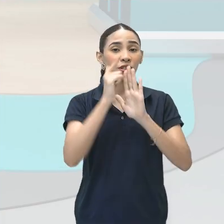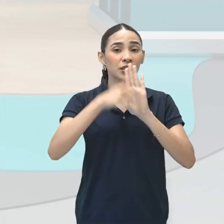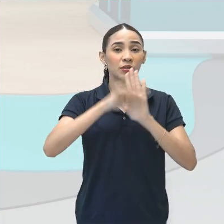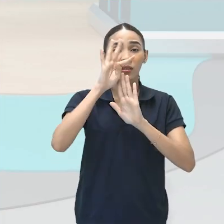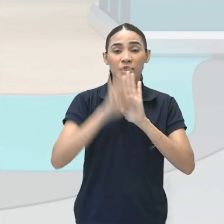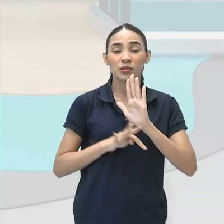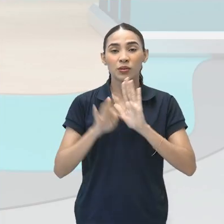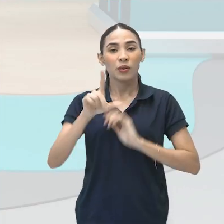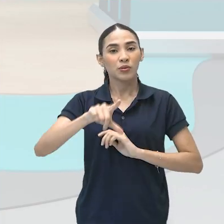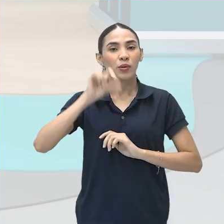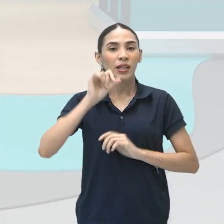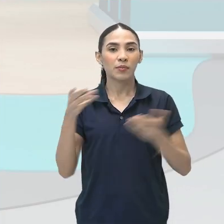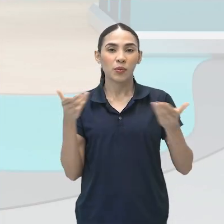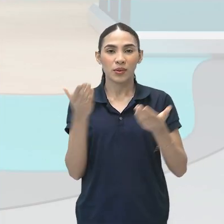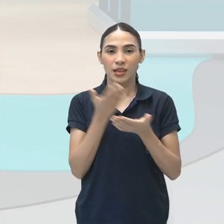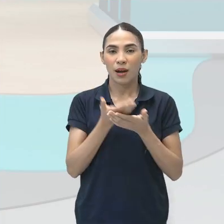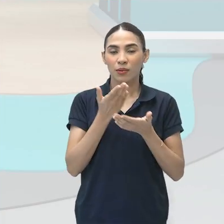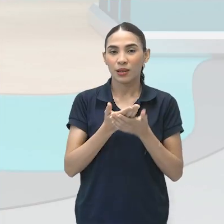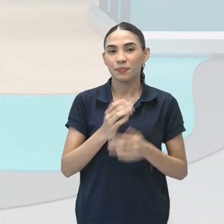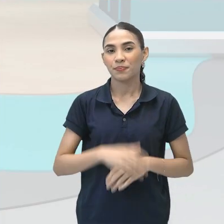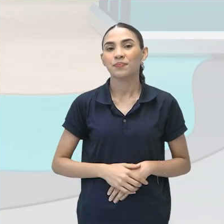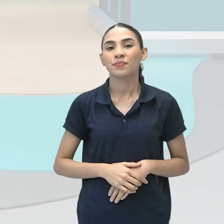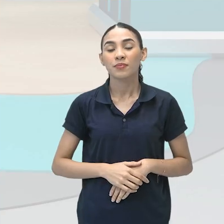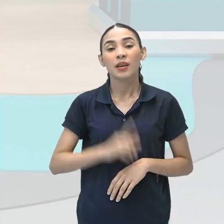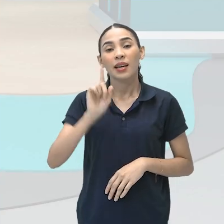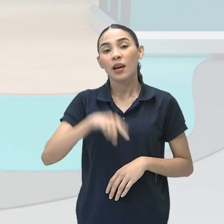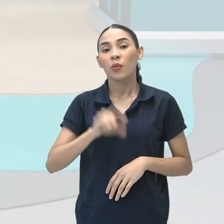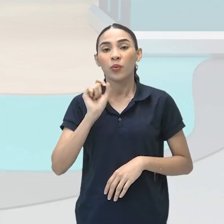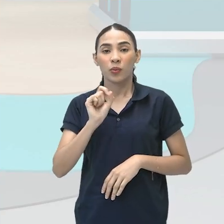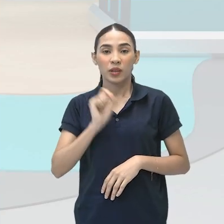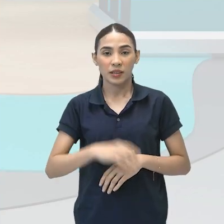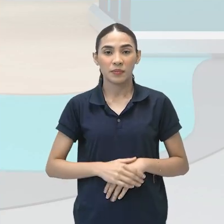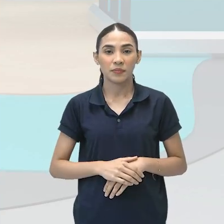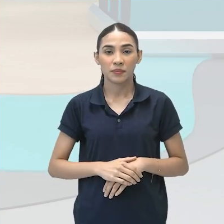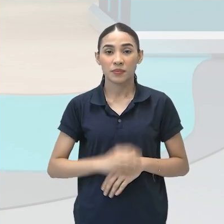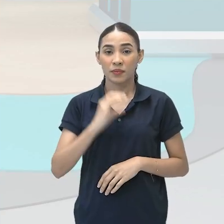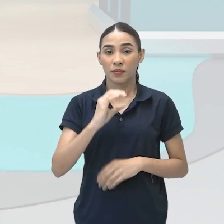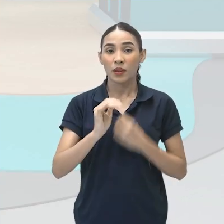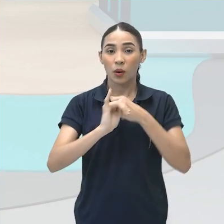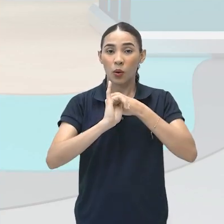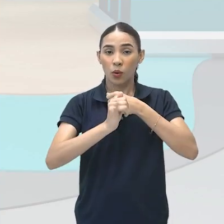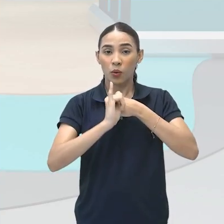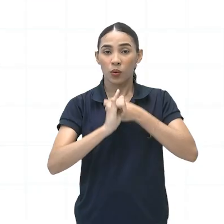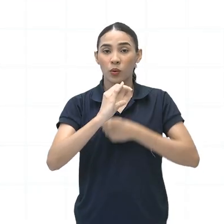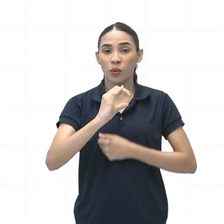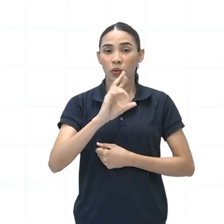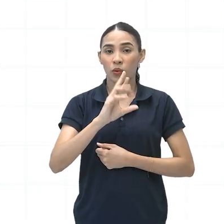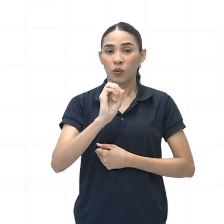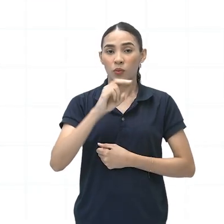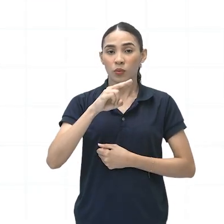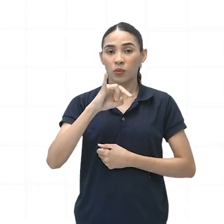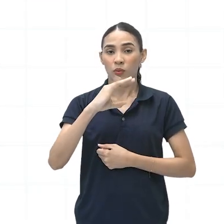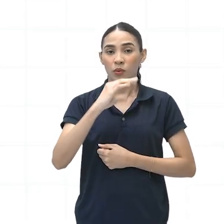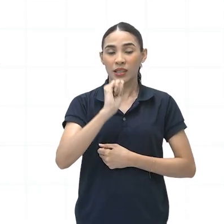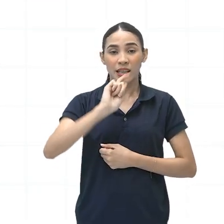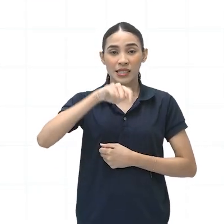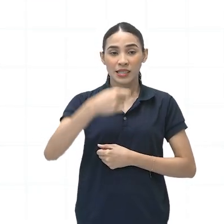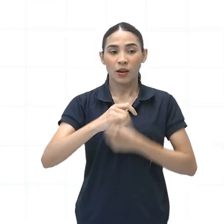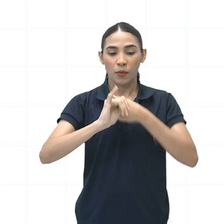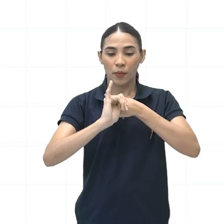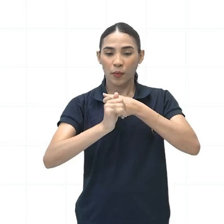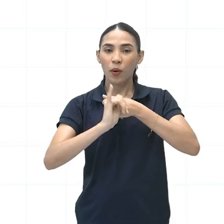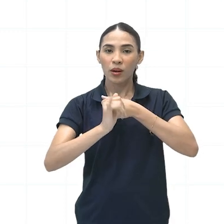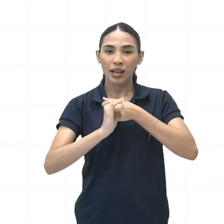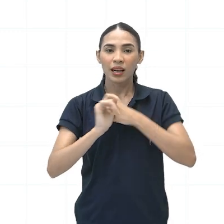nós selecionamos para esta aula, que é justamente a crônica. Olhem só. Então, em termos de